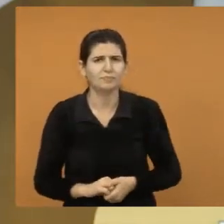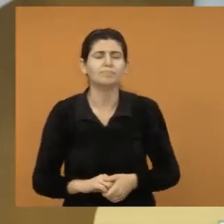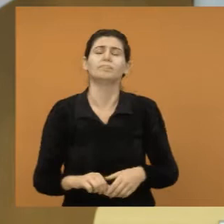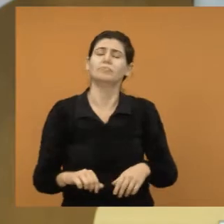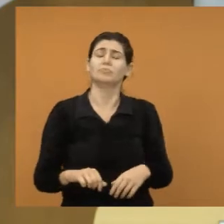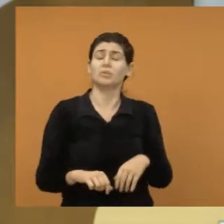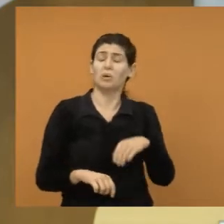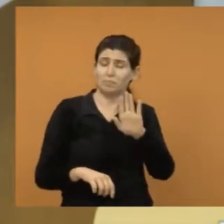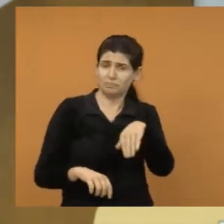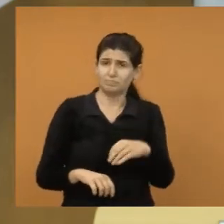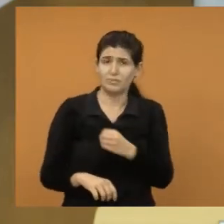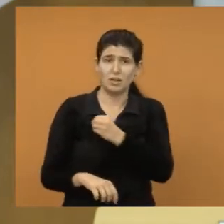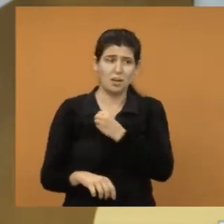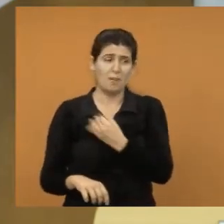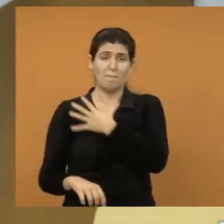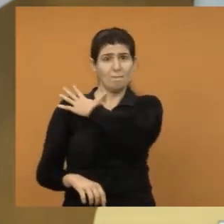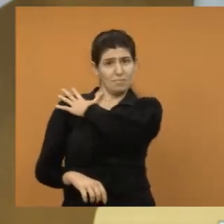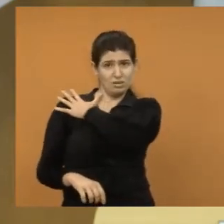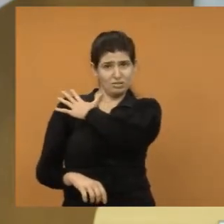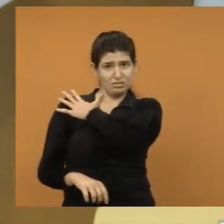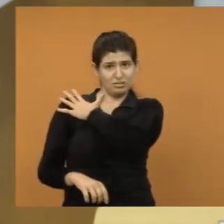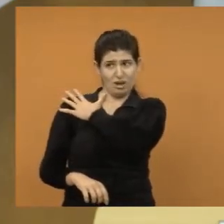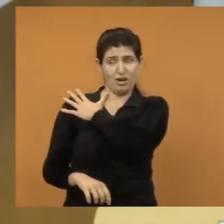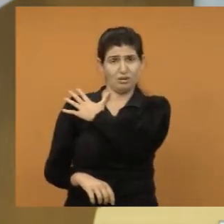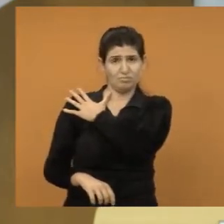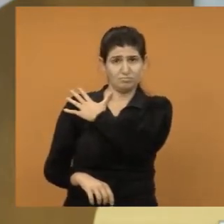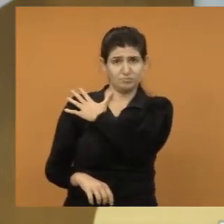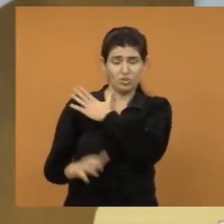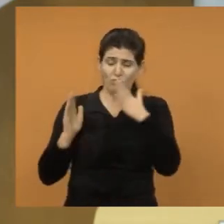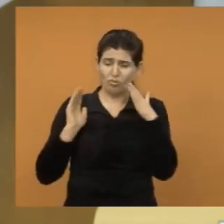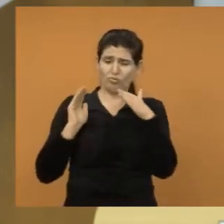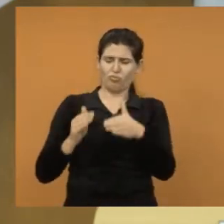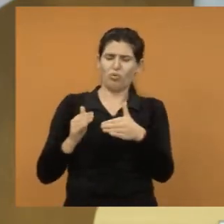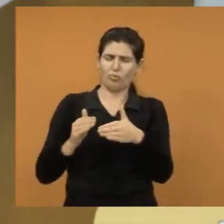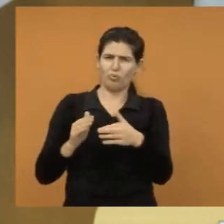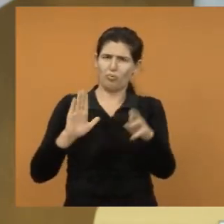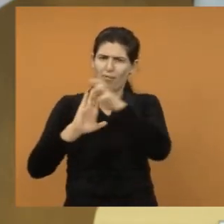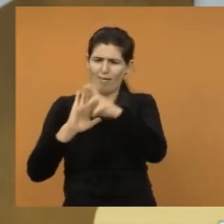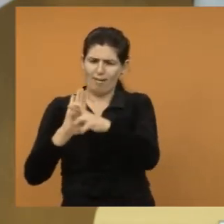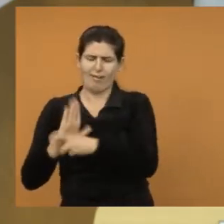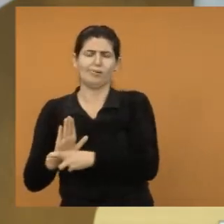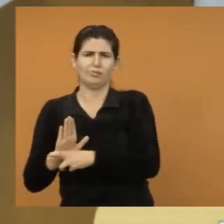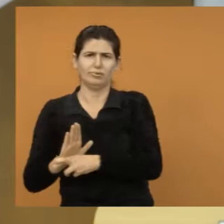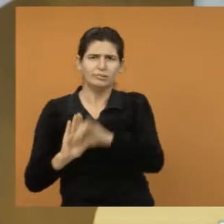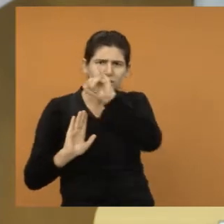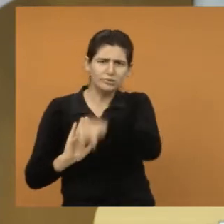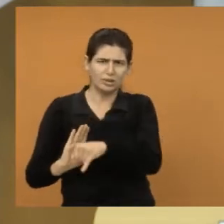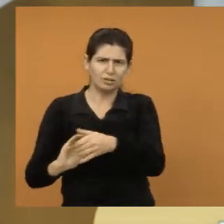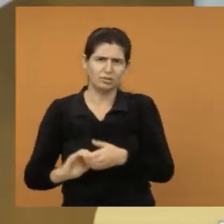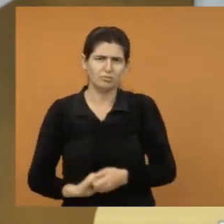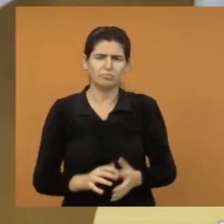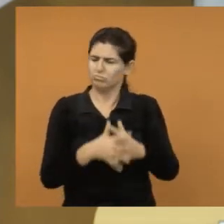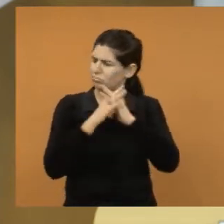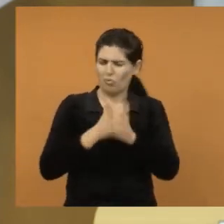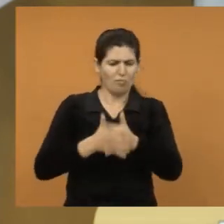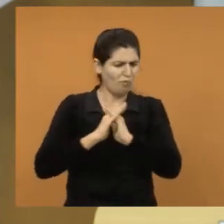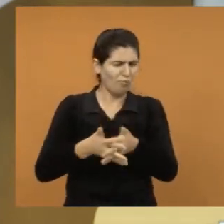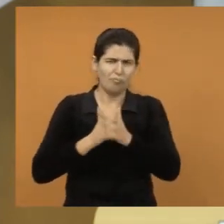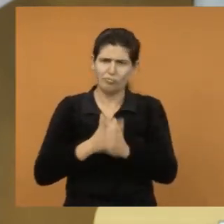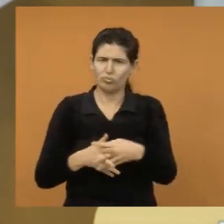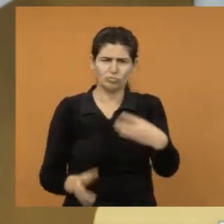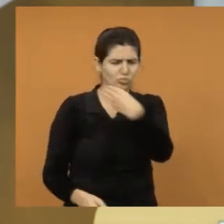militar, mas no exercício do militarismo. Não confundamos o exercício do governo,